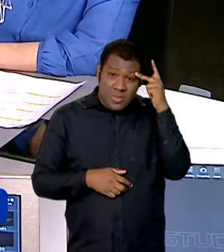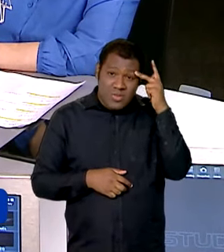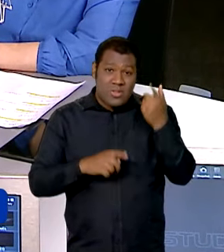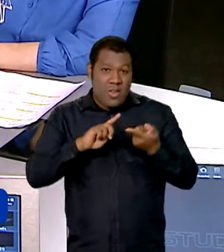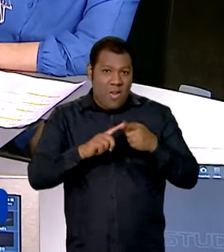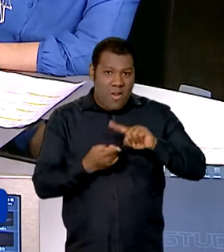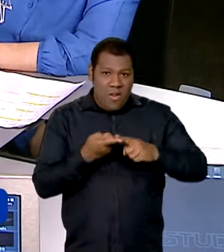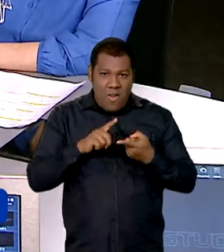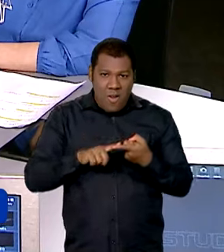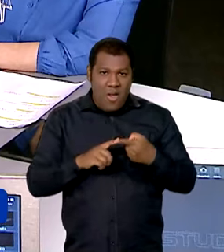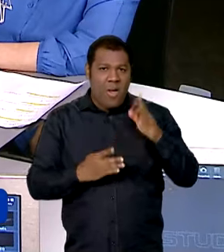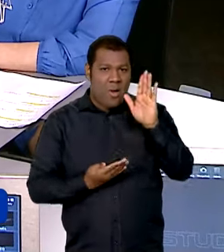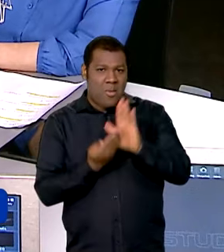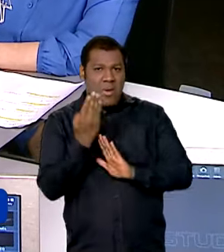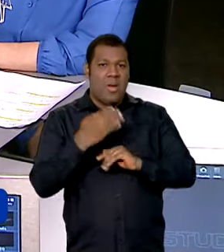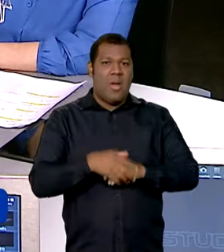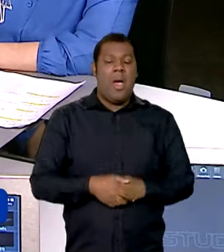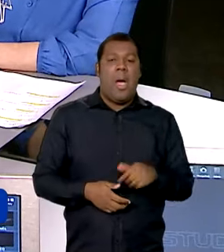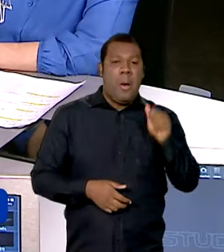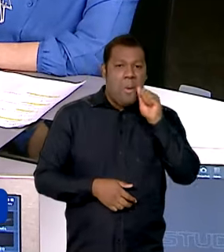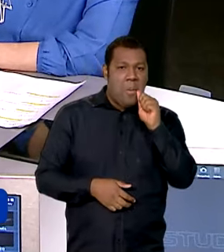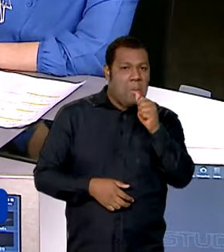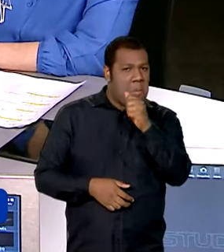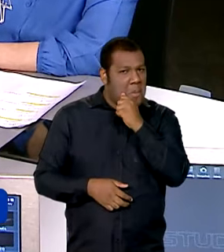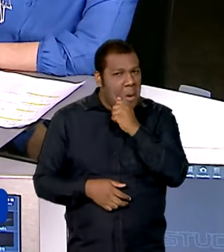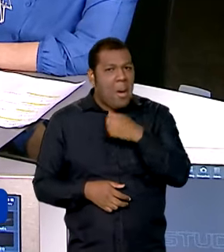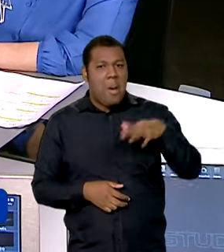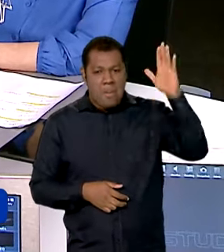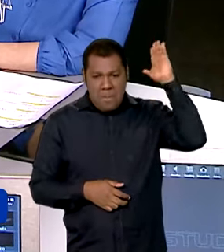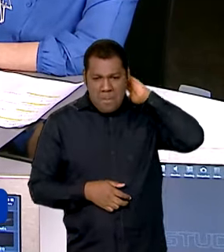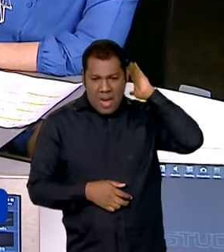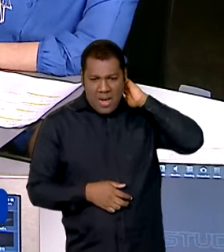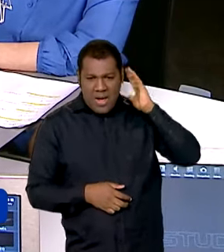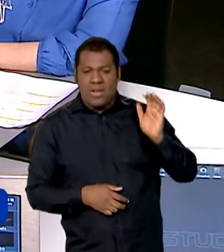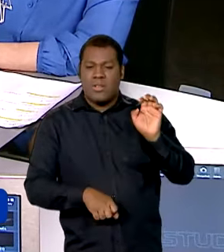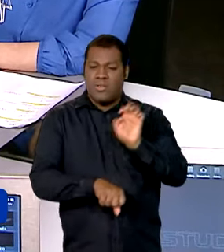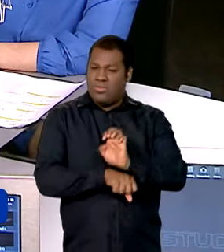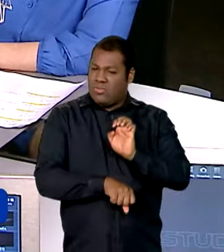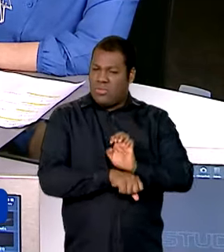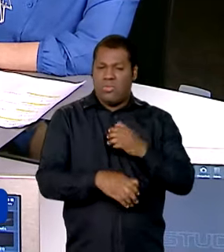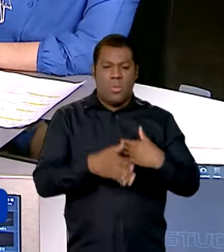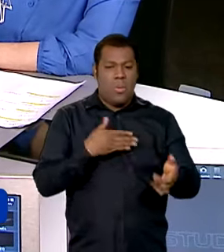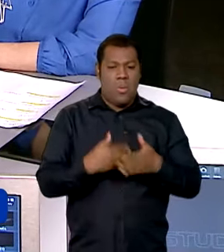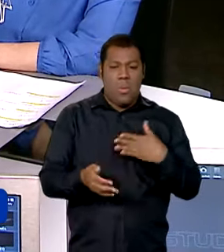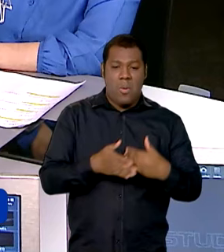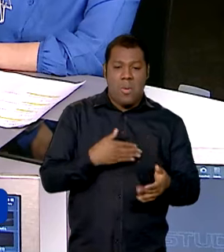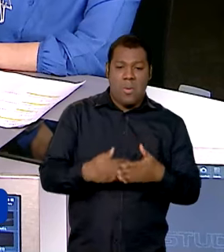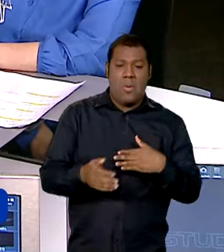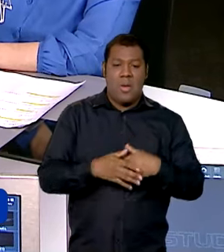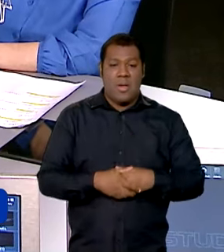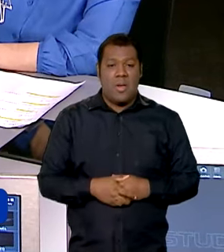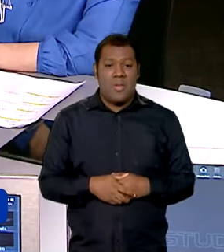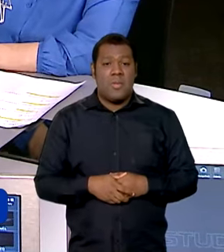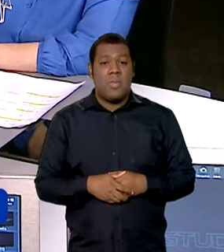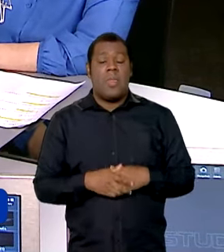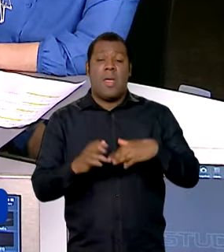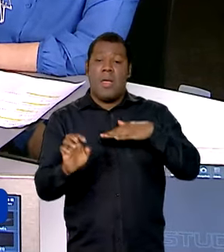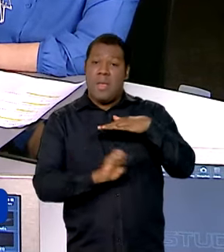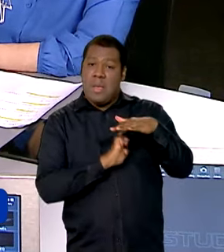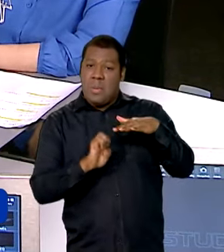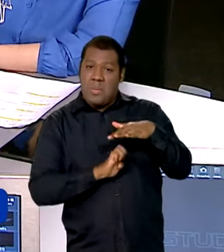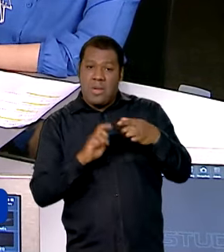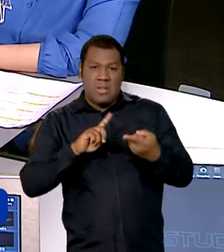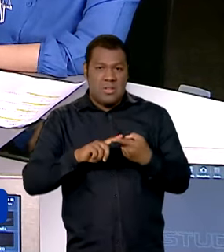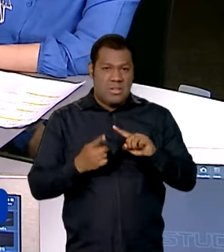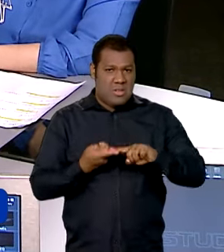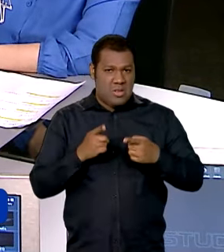posso ver o meu Amapá né o meu Pará eh qualquer estado da Amazônia somente empresas fazendo negócio Por